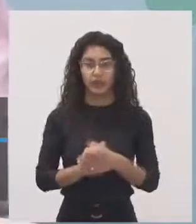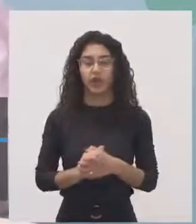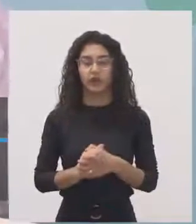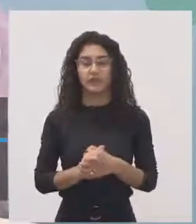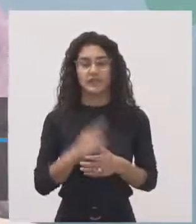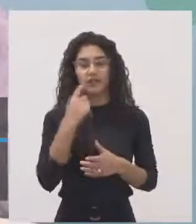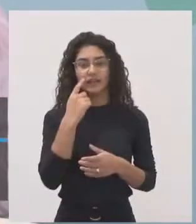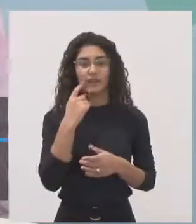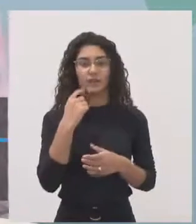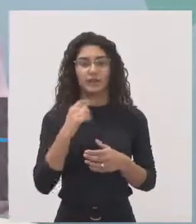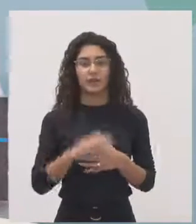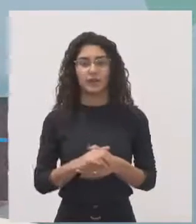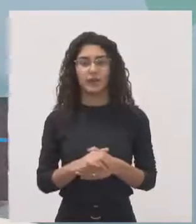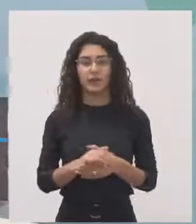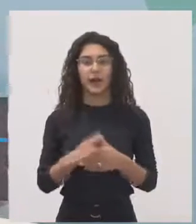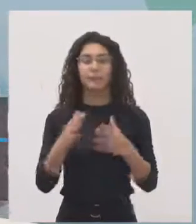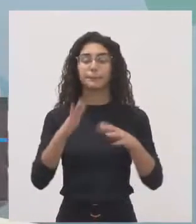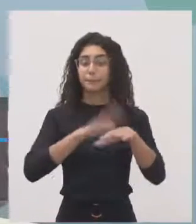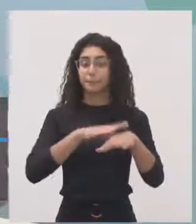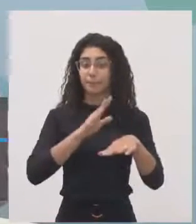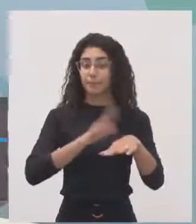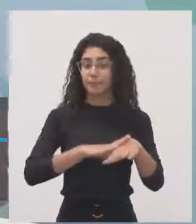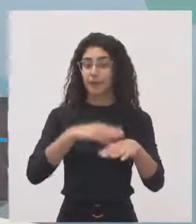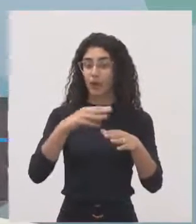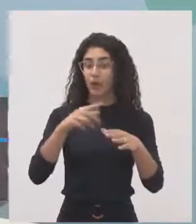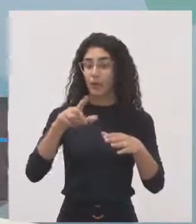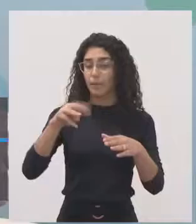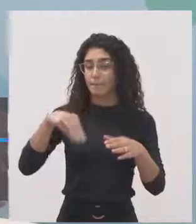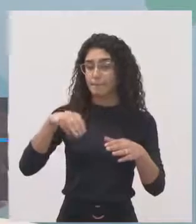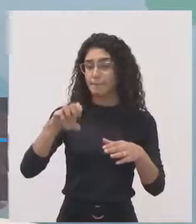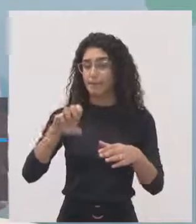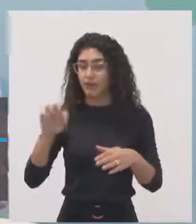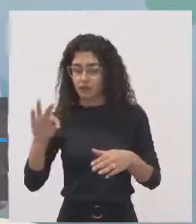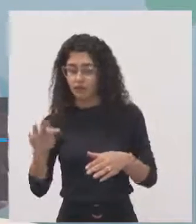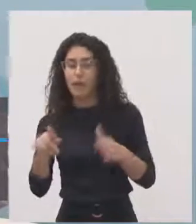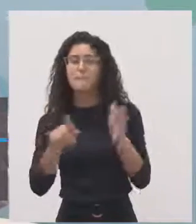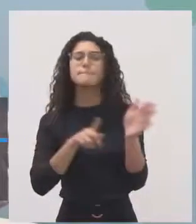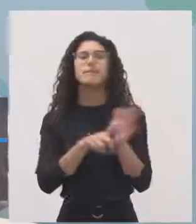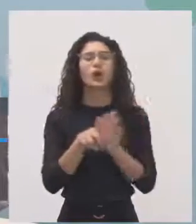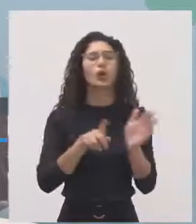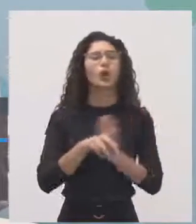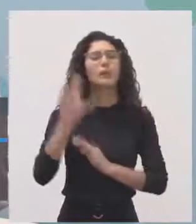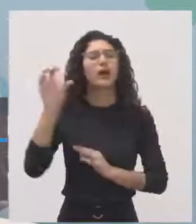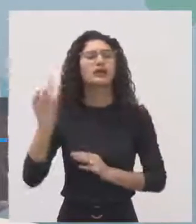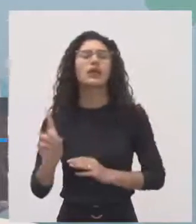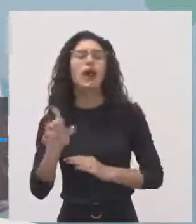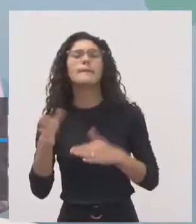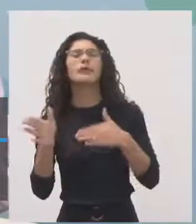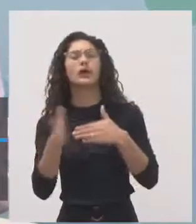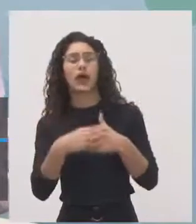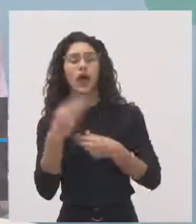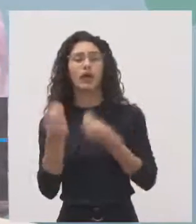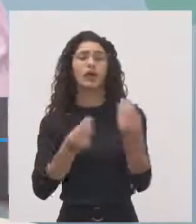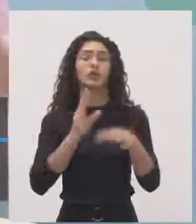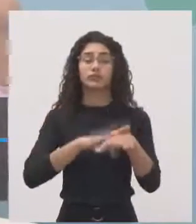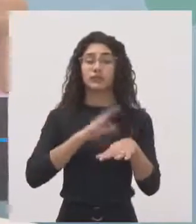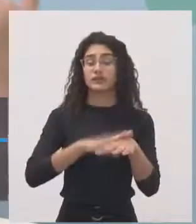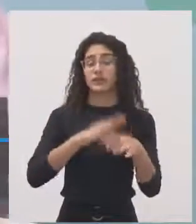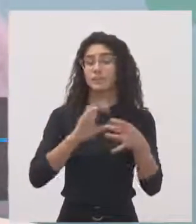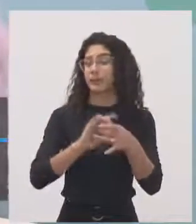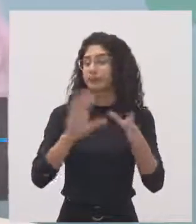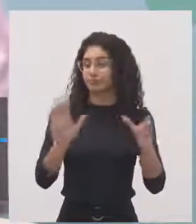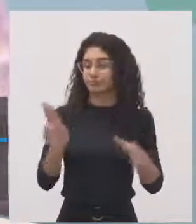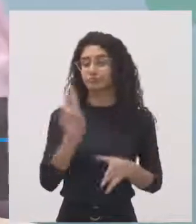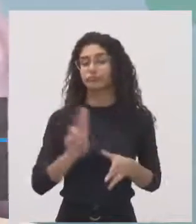compra da escola, aciona o NIT, né, da sua diretoria, pergunta lá, ó, bloqueado, como a gente faz para desbloquear, a gente